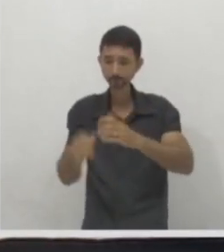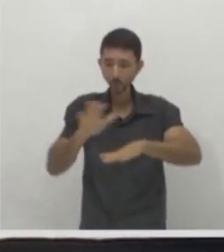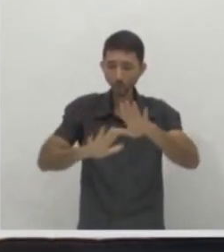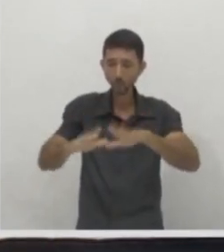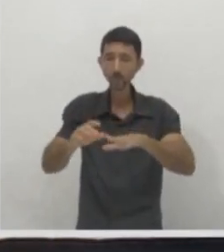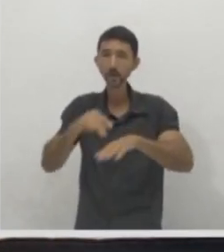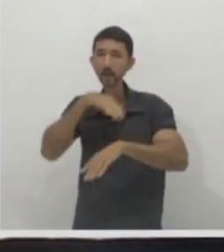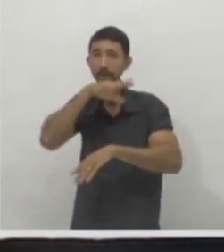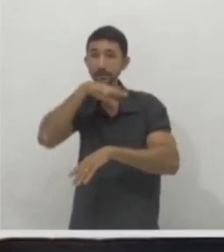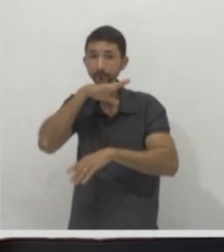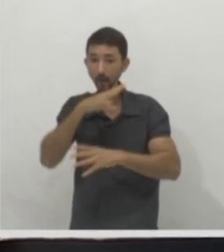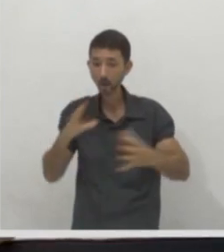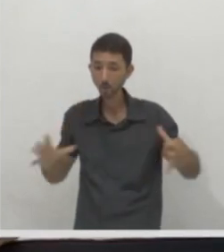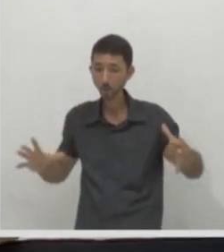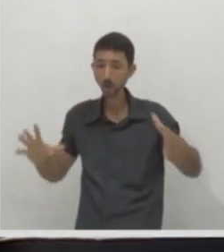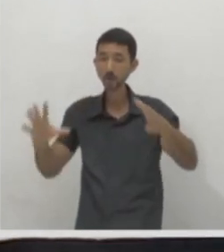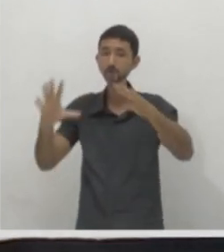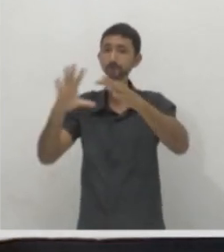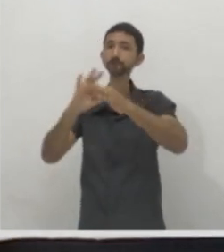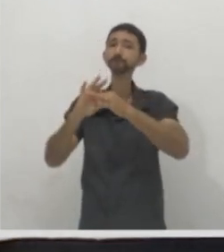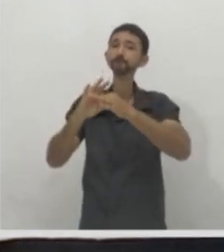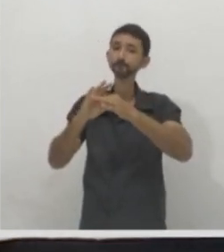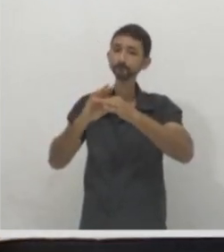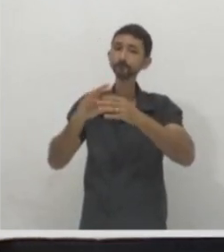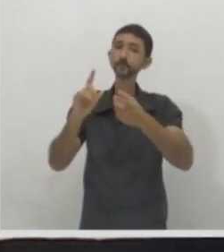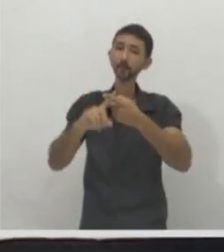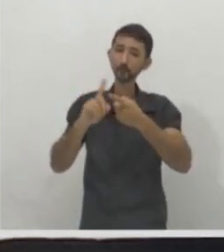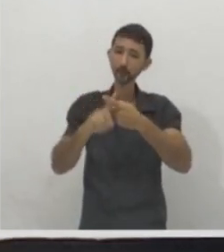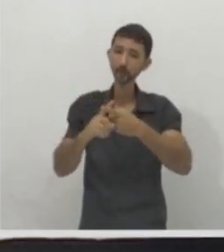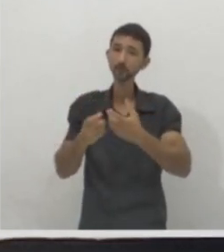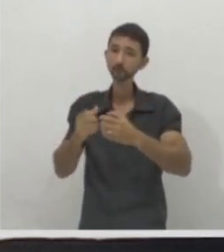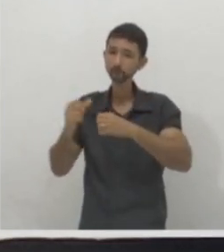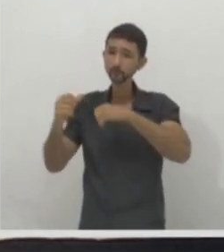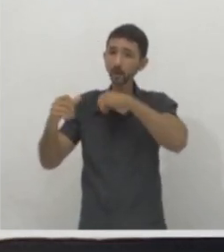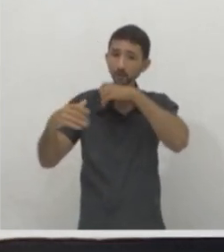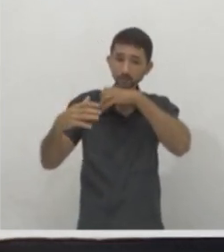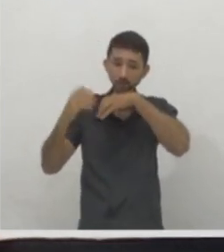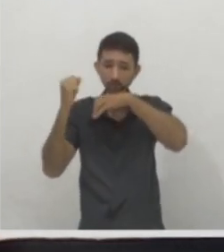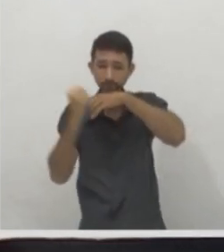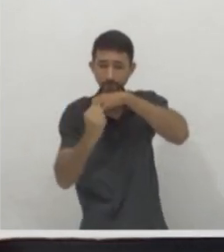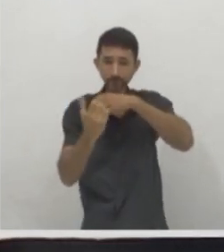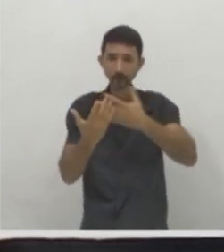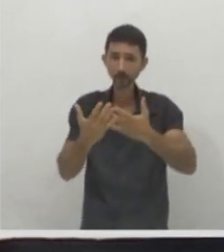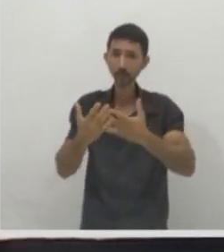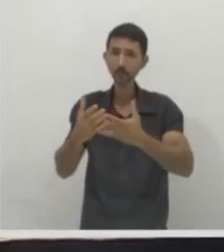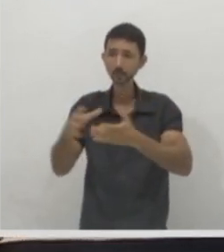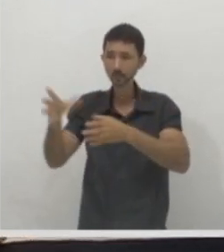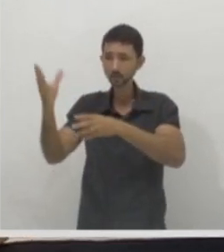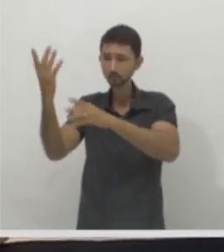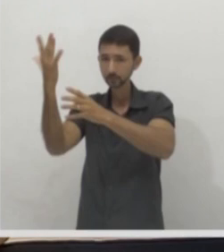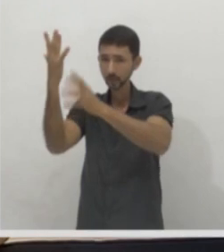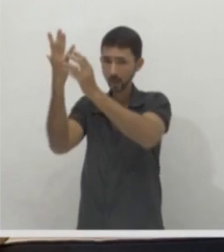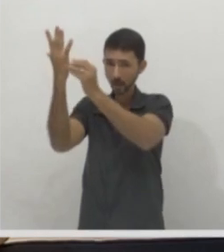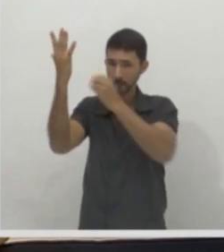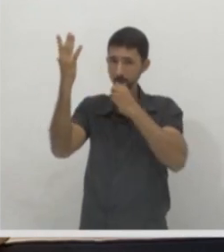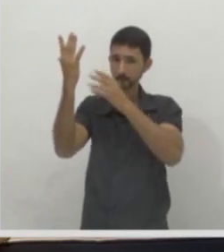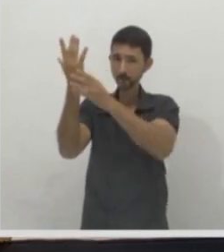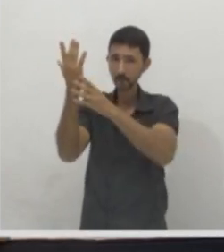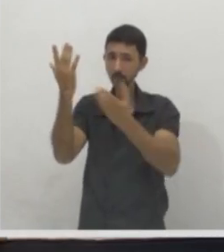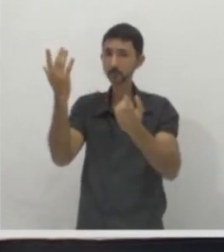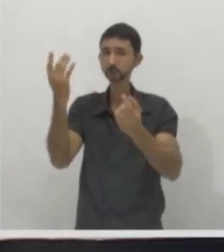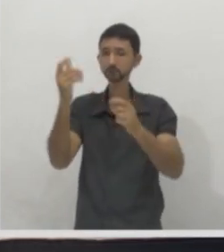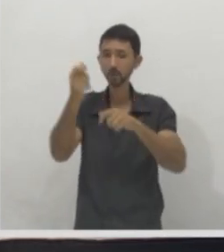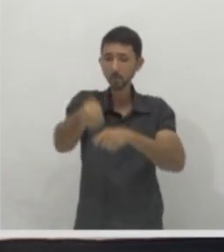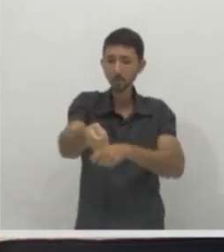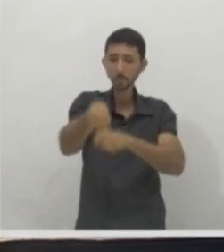se somou, ok? Se somou a caça, a pesca e a coleta para fazer com que o ser humano